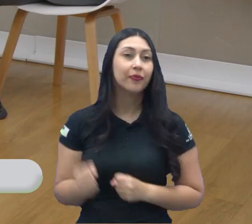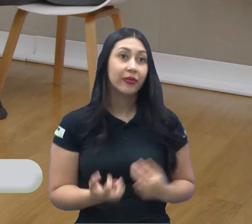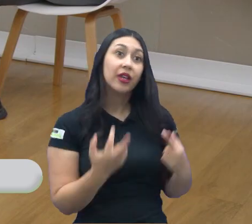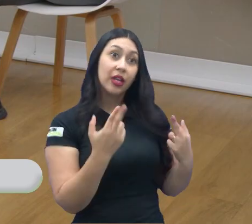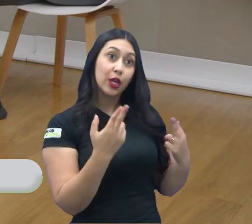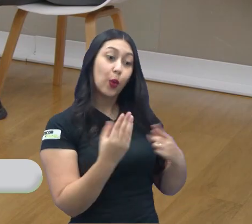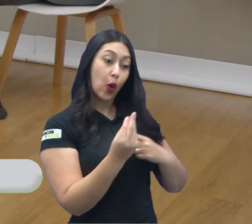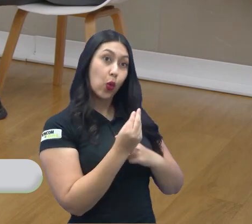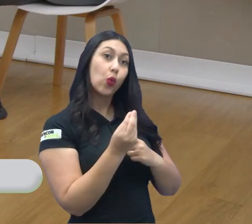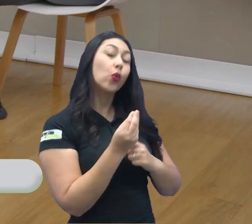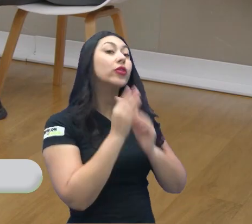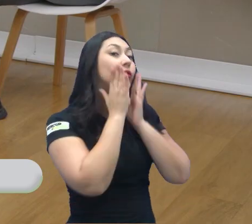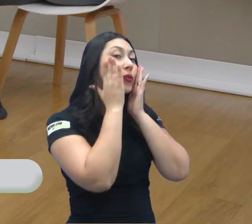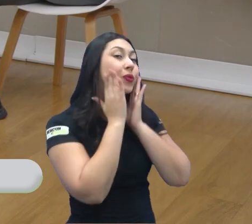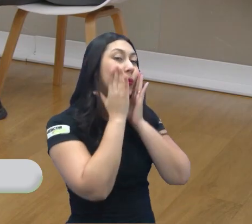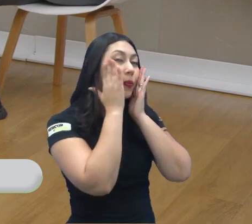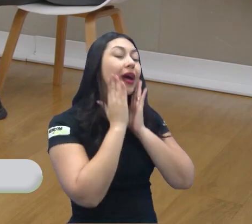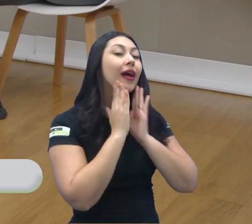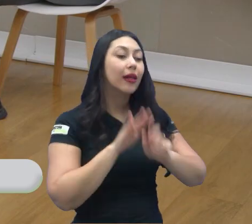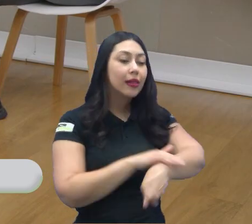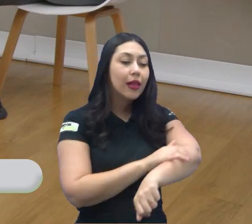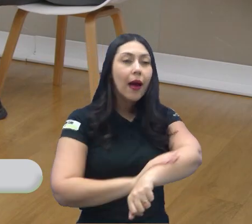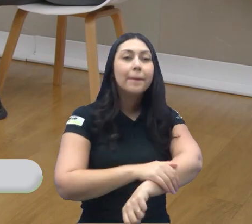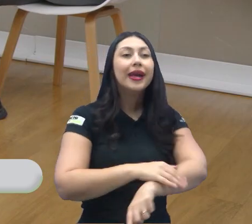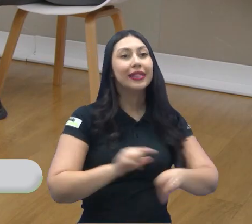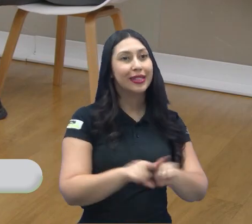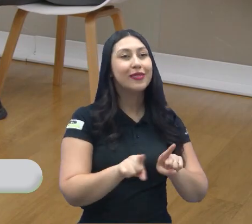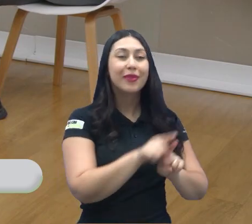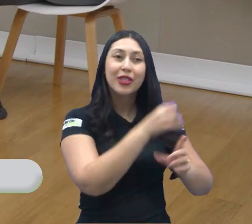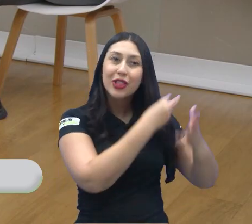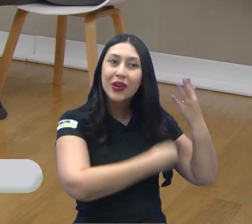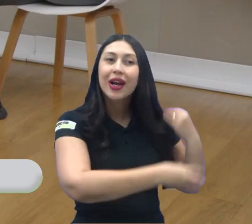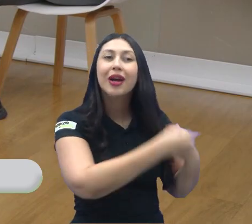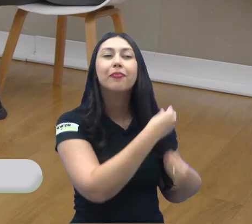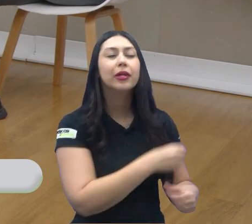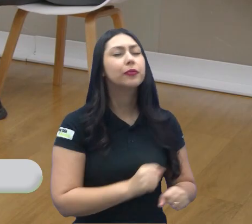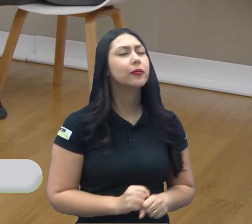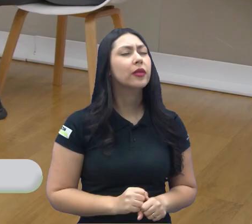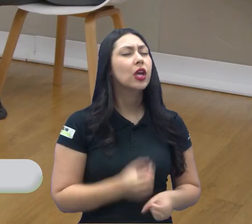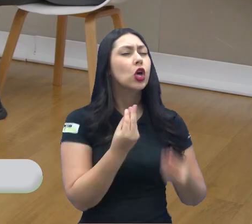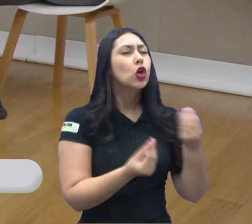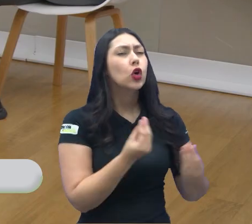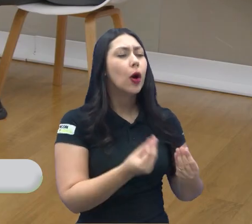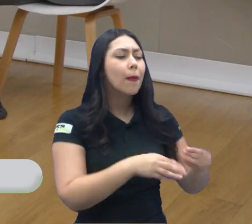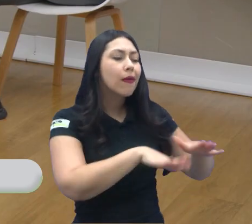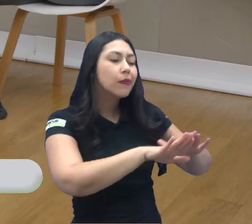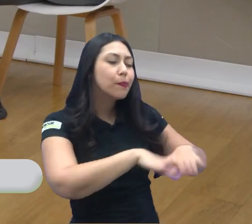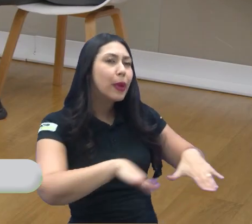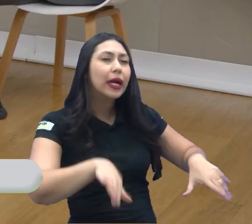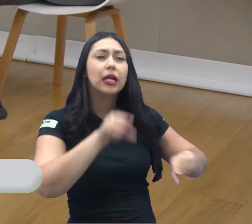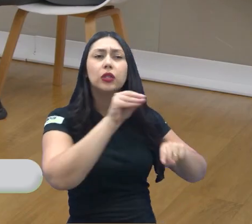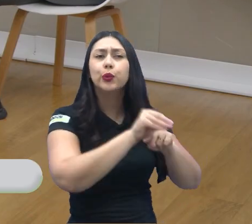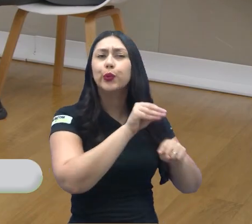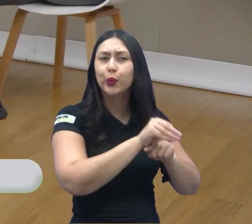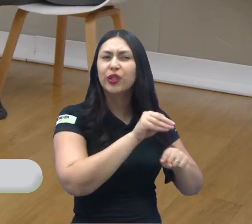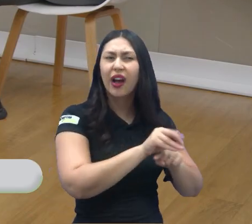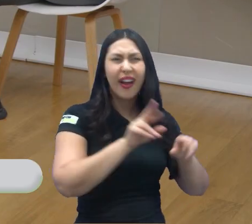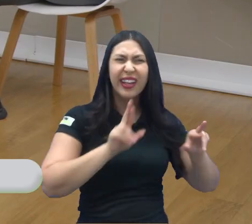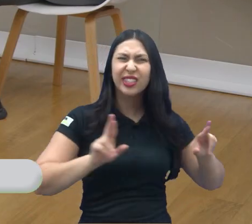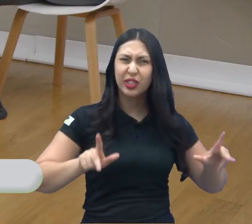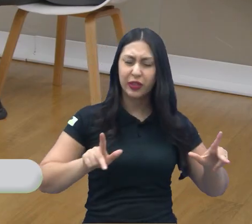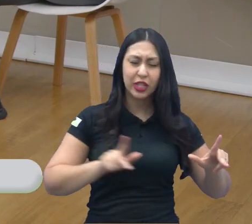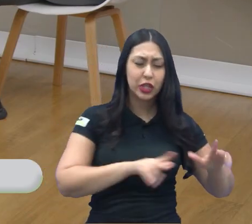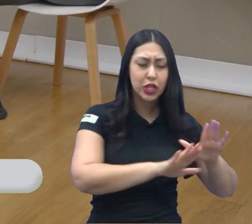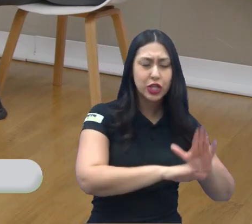do rosto, enfim, cuidar também dos cabelos. Exato. Com as crianças, o tipo de cuidado, ele muda para os adultos? Desde bebezinhos,